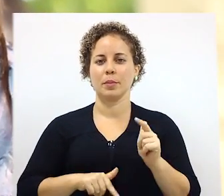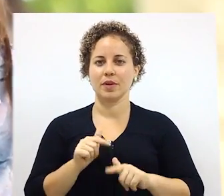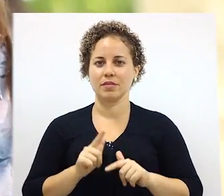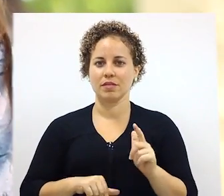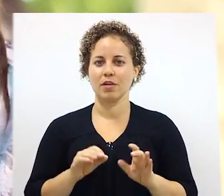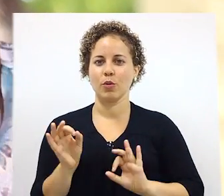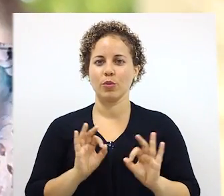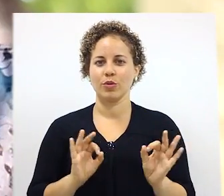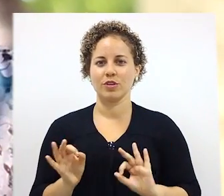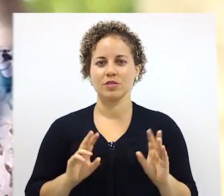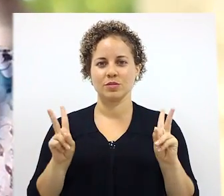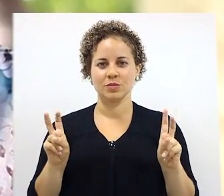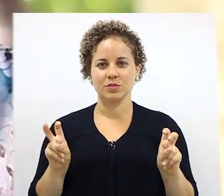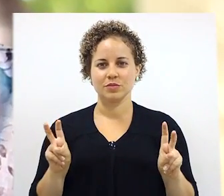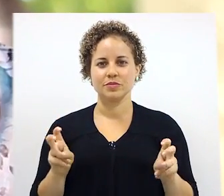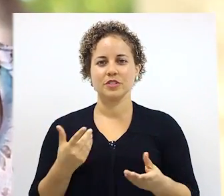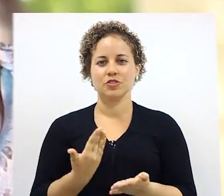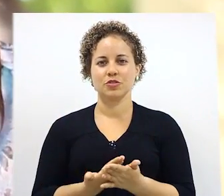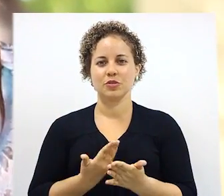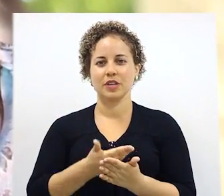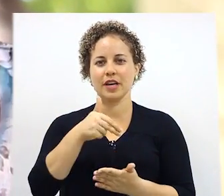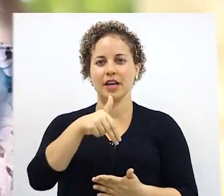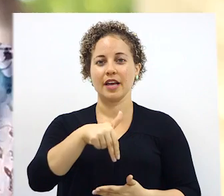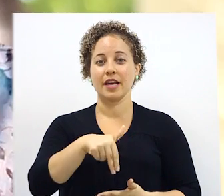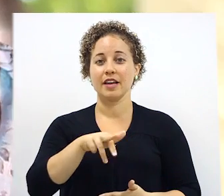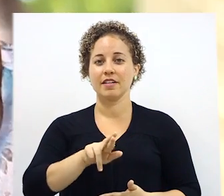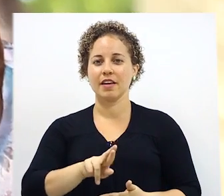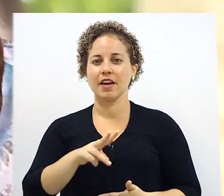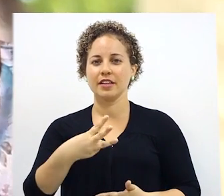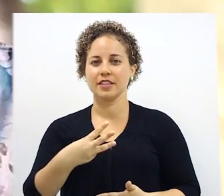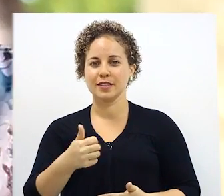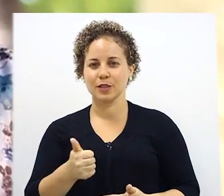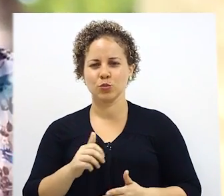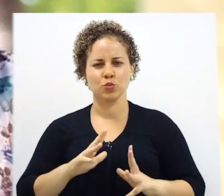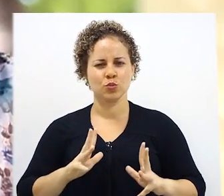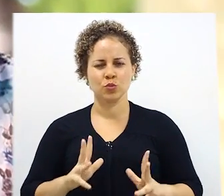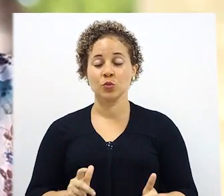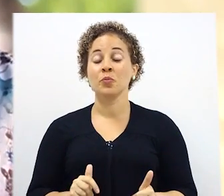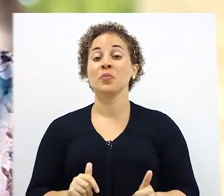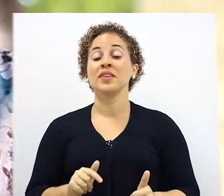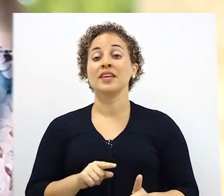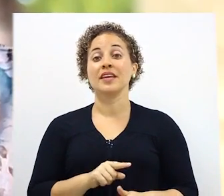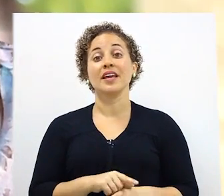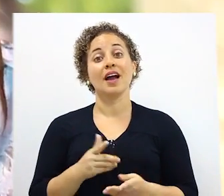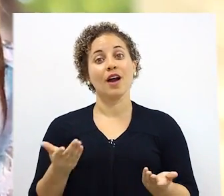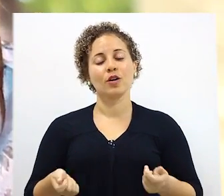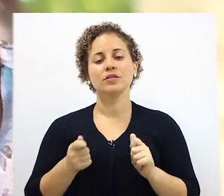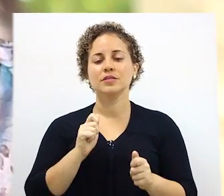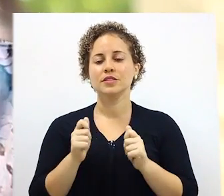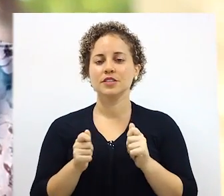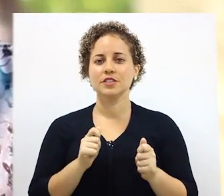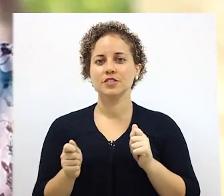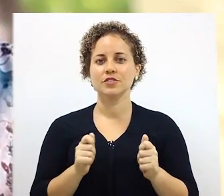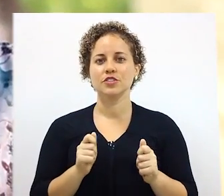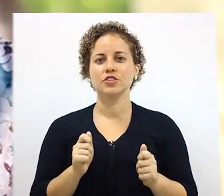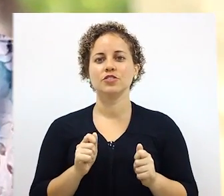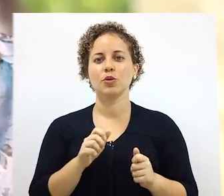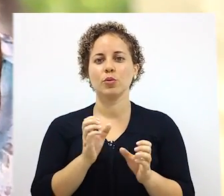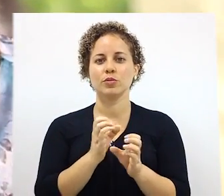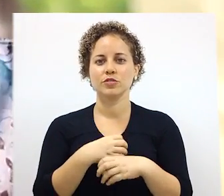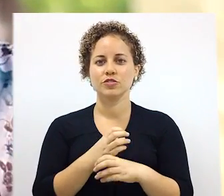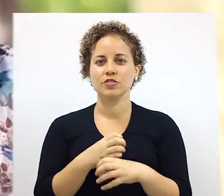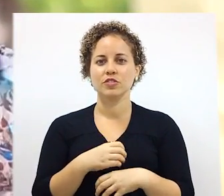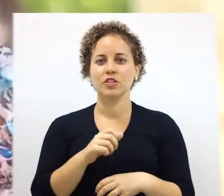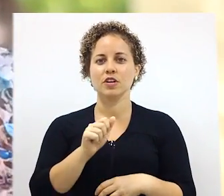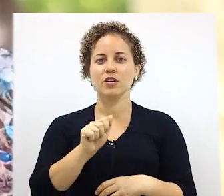para vocês, estudaram também a NR31 inteira, eu trouxe para vocês uma entrevista com um engenheiro